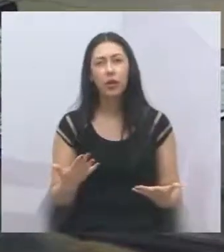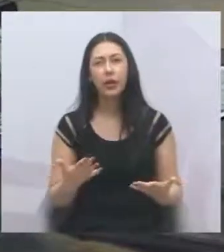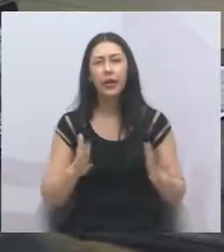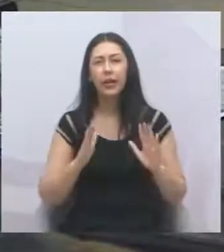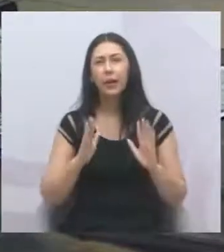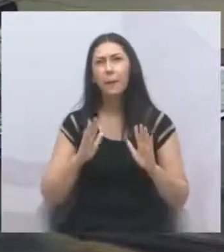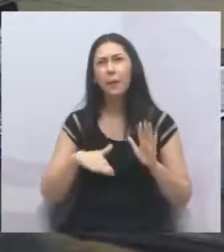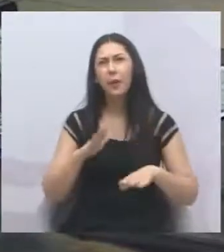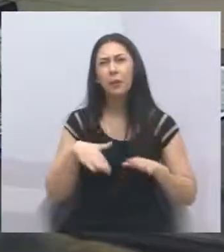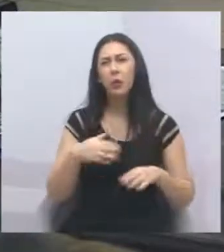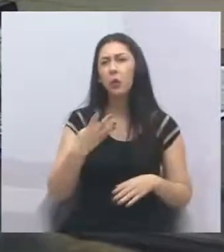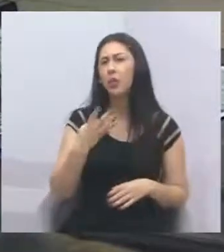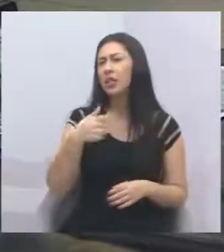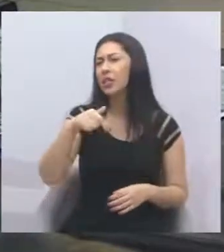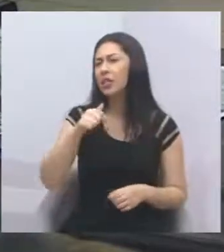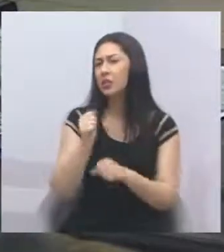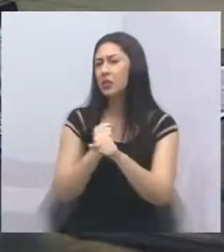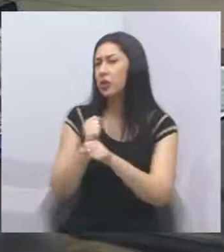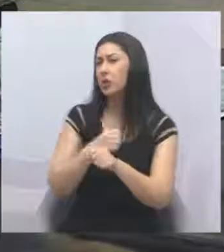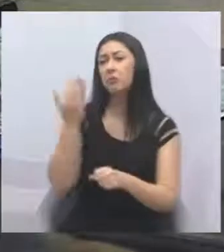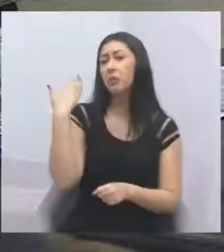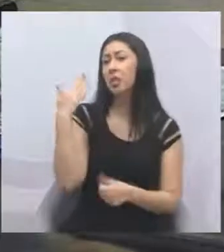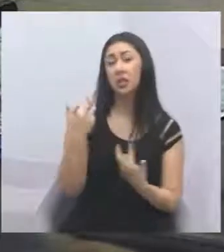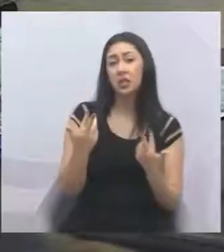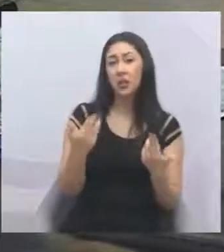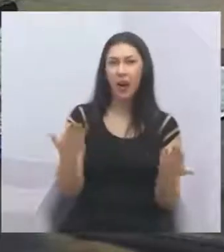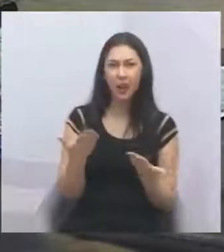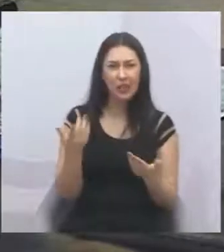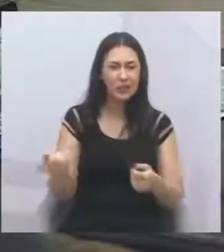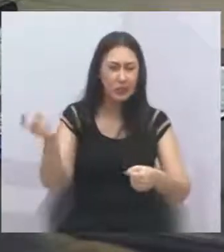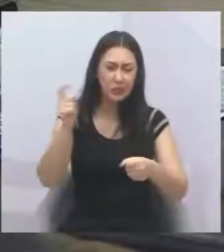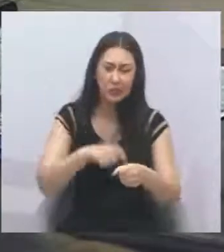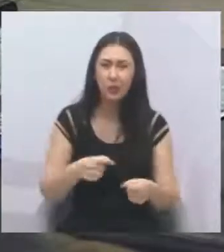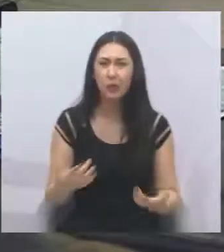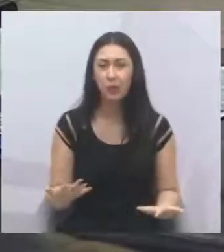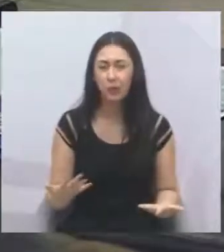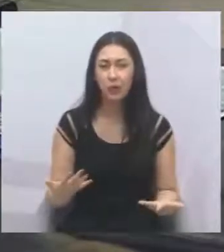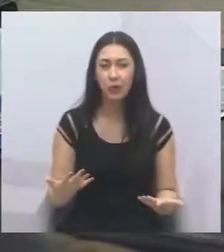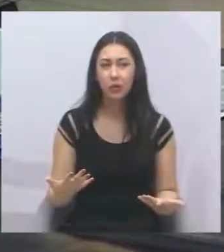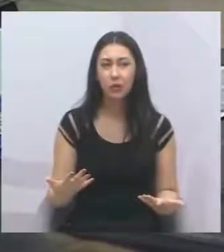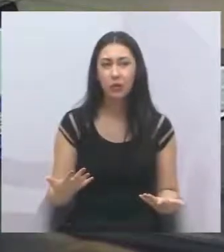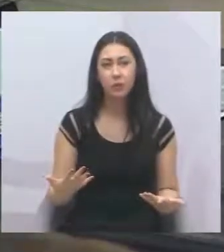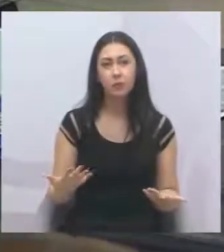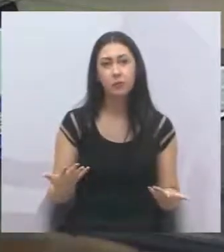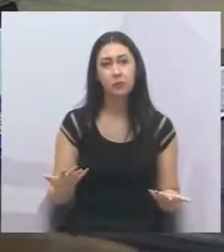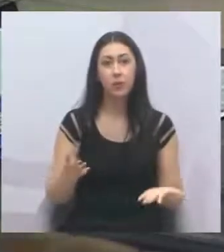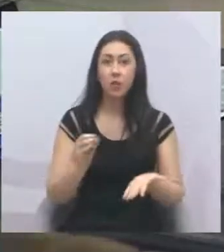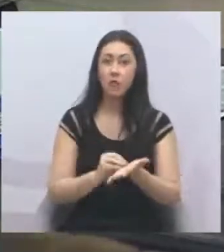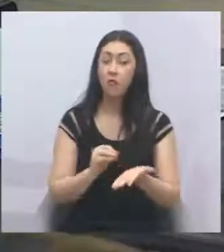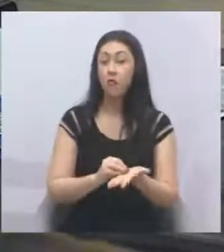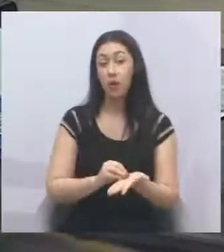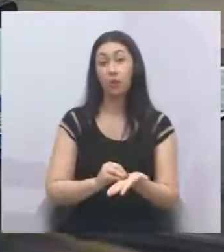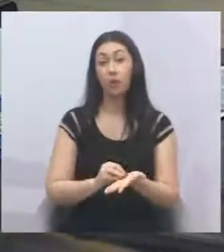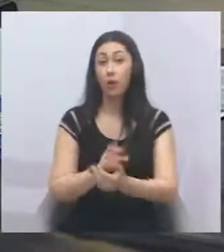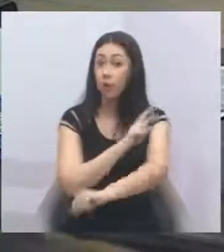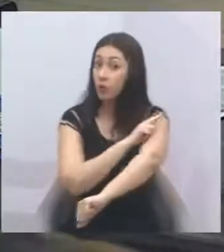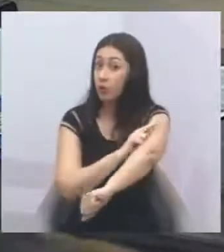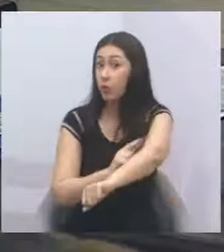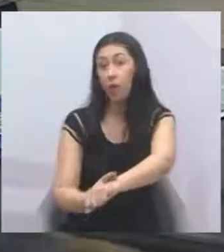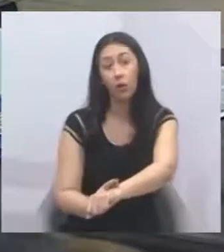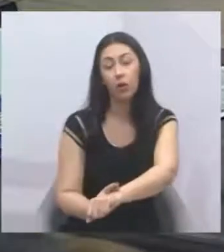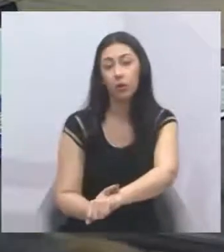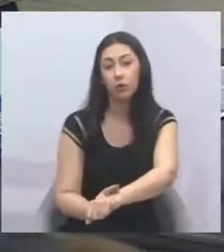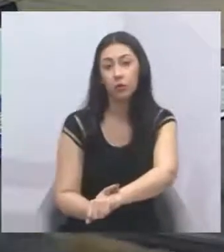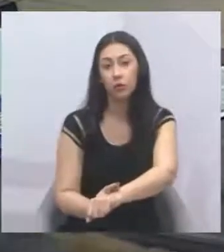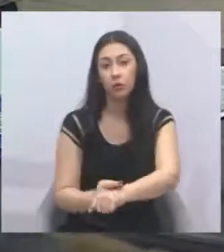anos atrás que eu fui morar no Parque Meia Lua, não pode acontecer isso agora. Isso é falta de respeito com a população do Parque